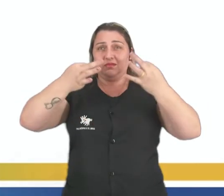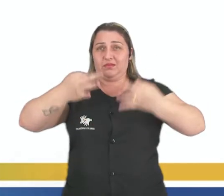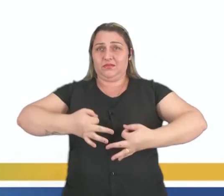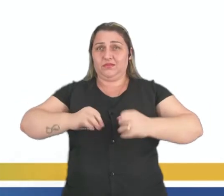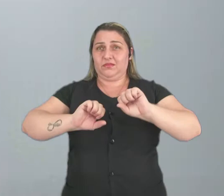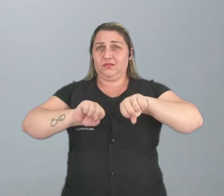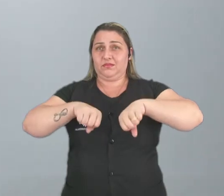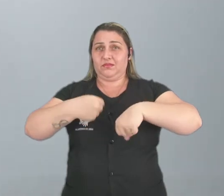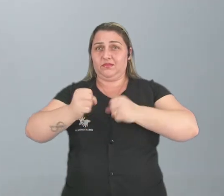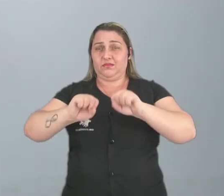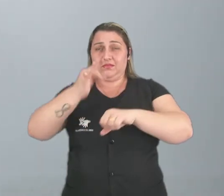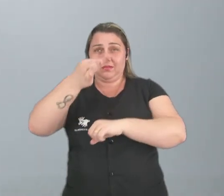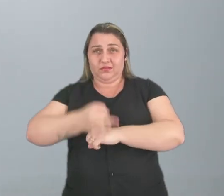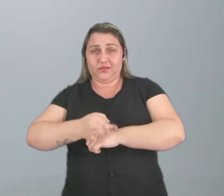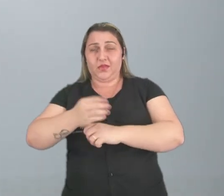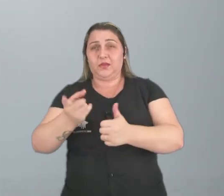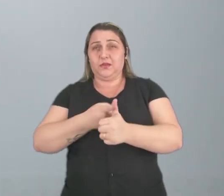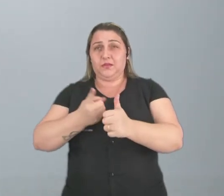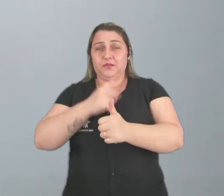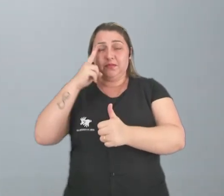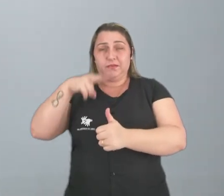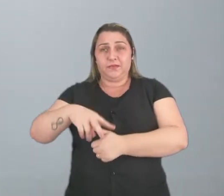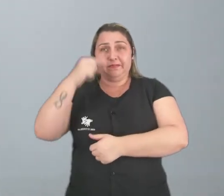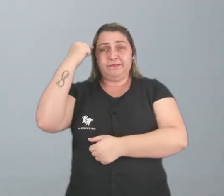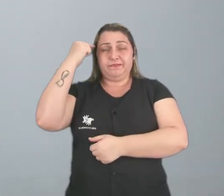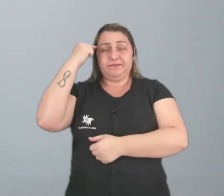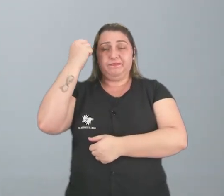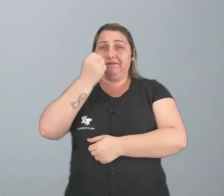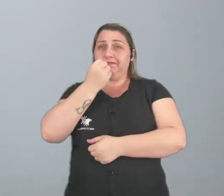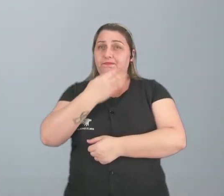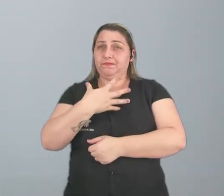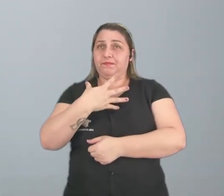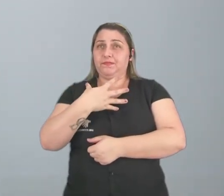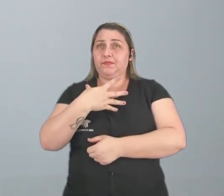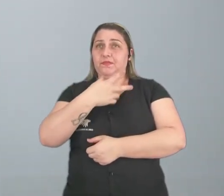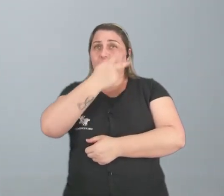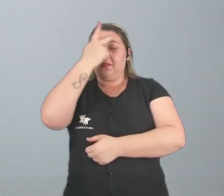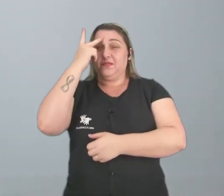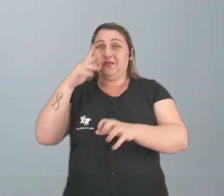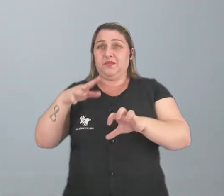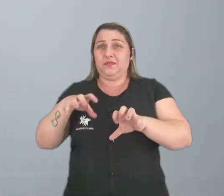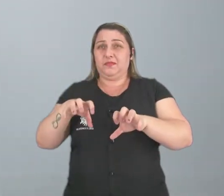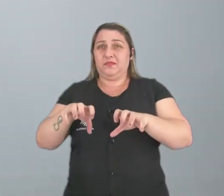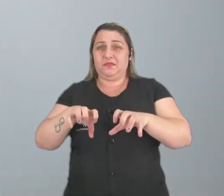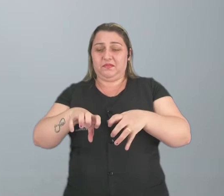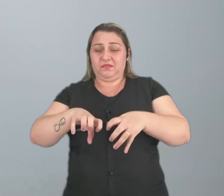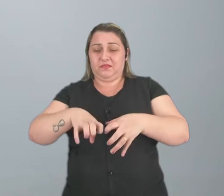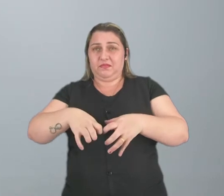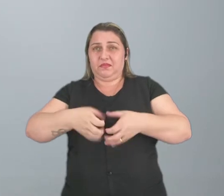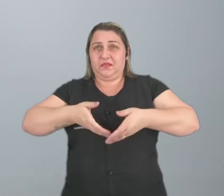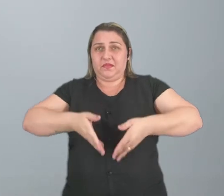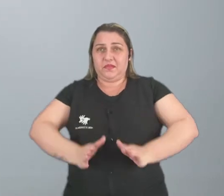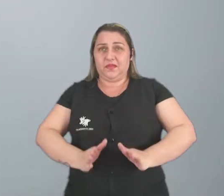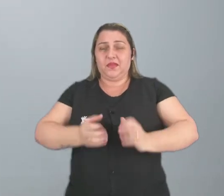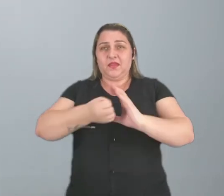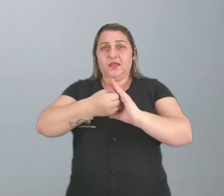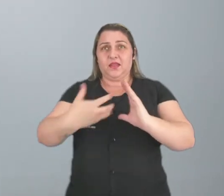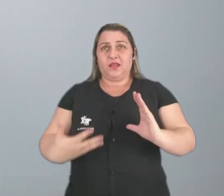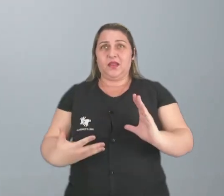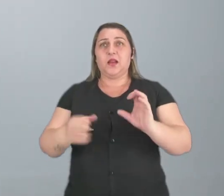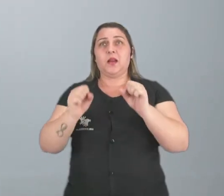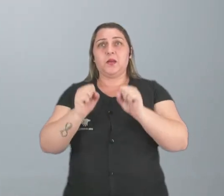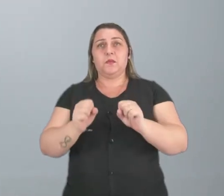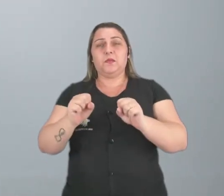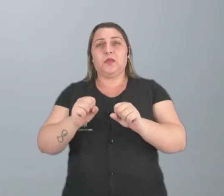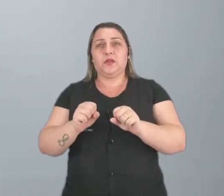à primeira vista, pensar que isso é muito bom, né? Que a pessoa ela nasce com aquela característica que ela